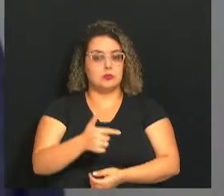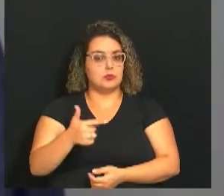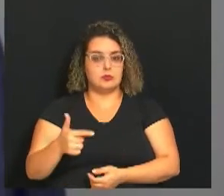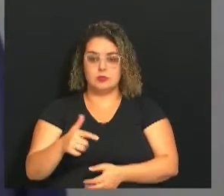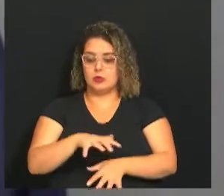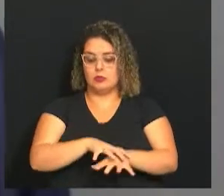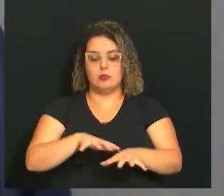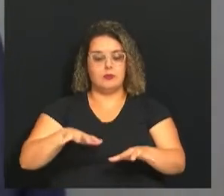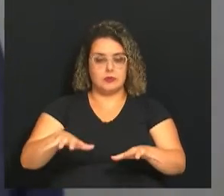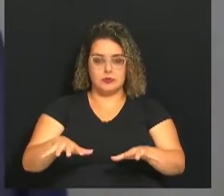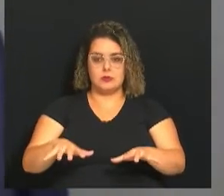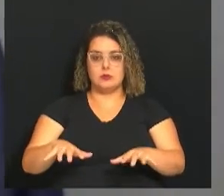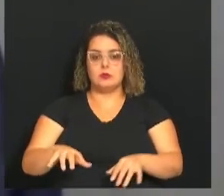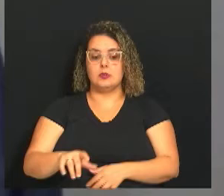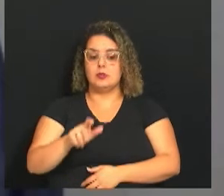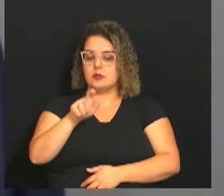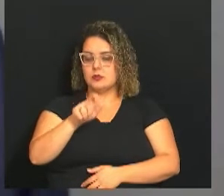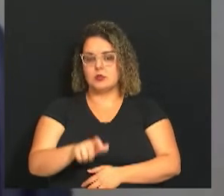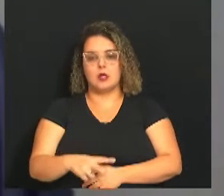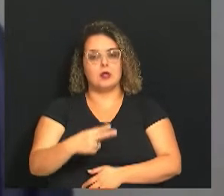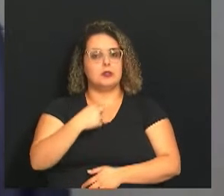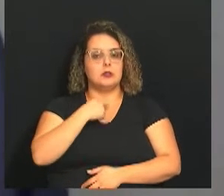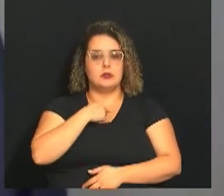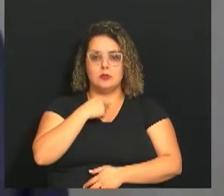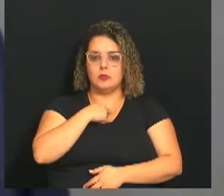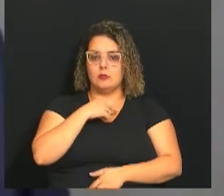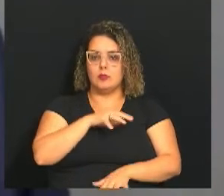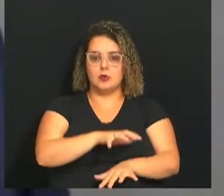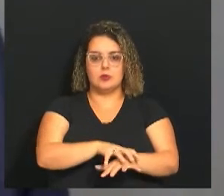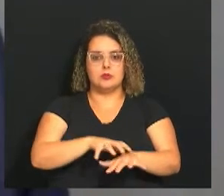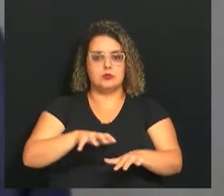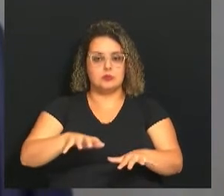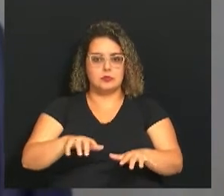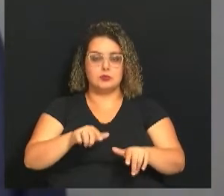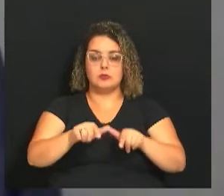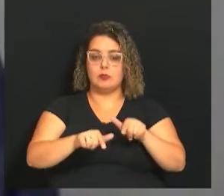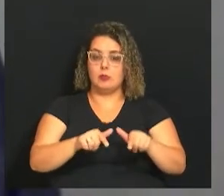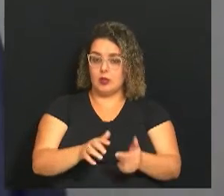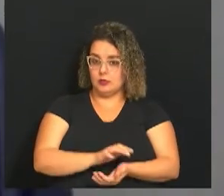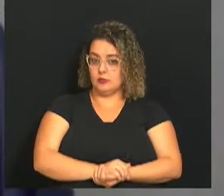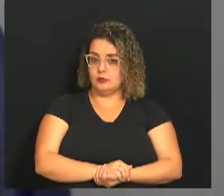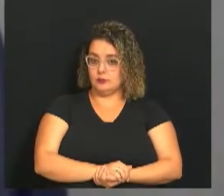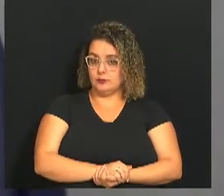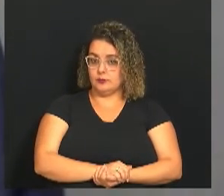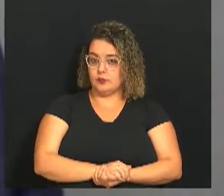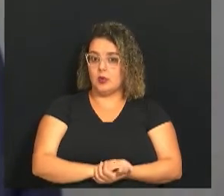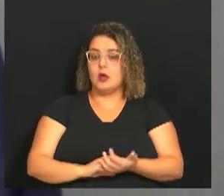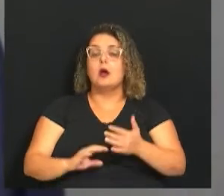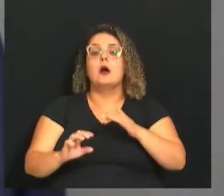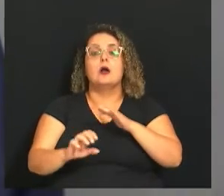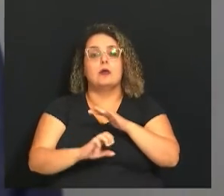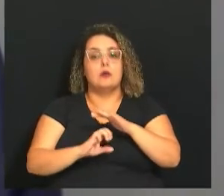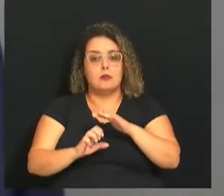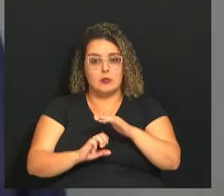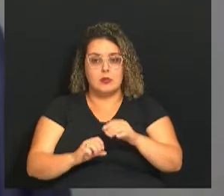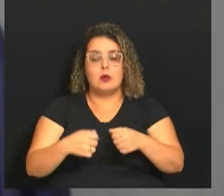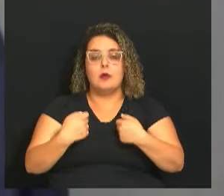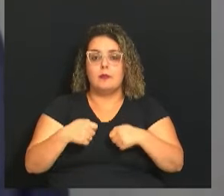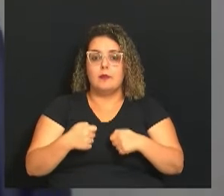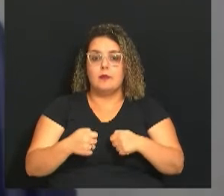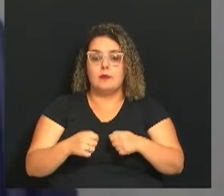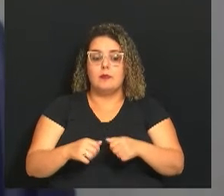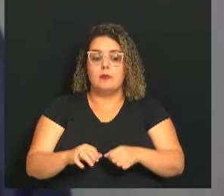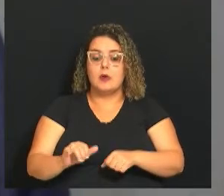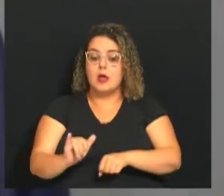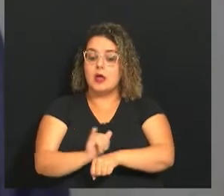esse funcionário não vai poder ser afastado do trabalho. Então, a empresa precisa ter os mecanismos internos